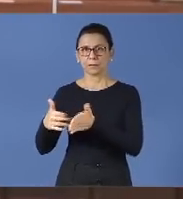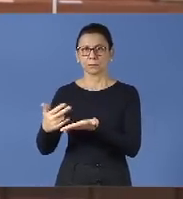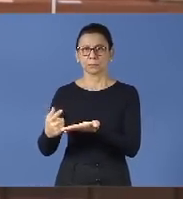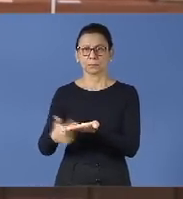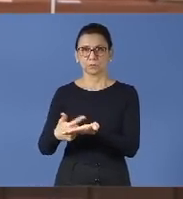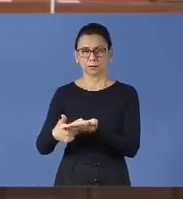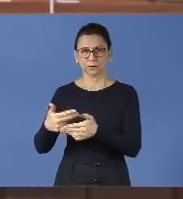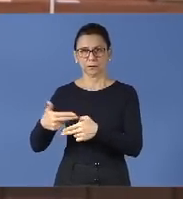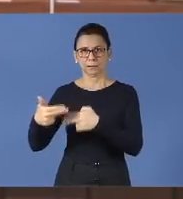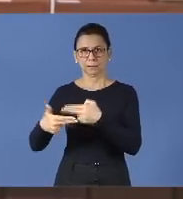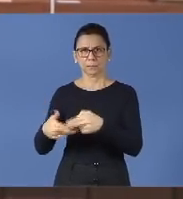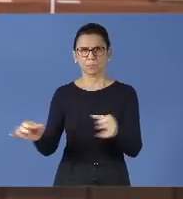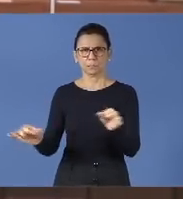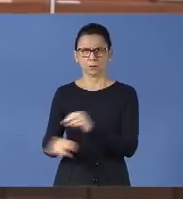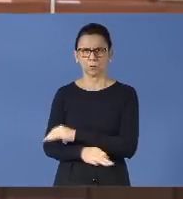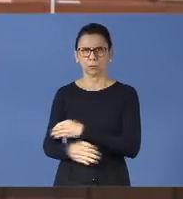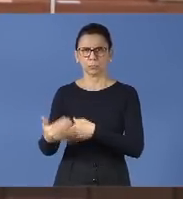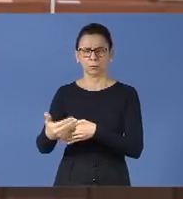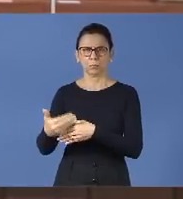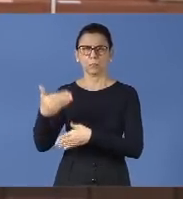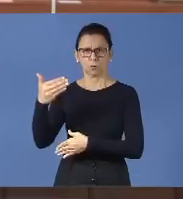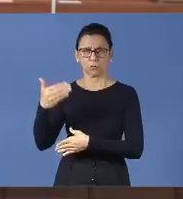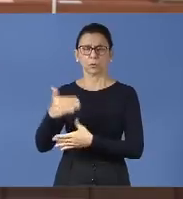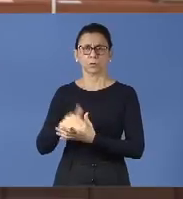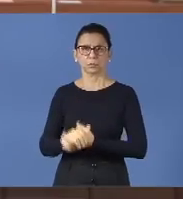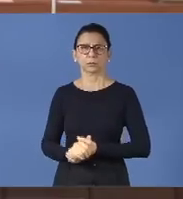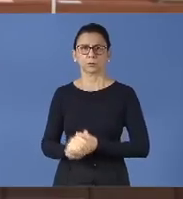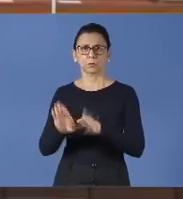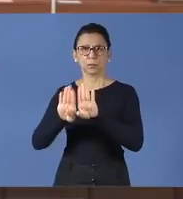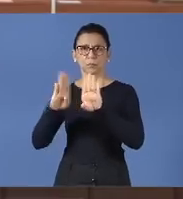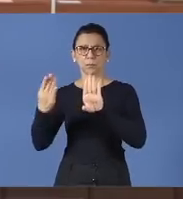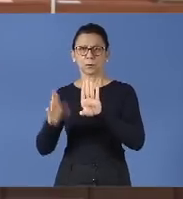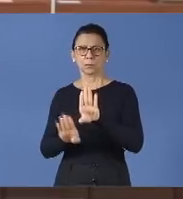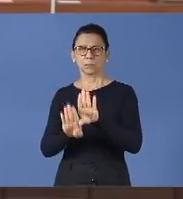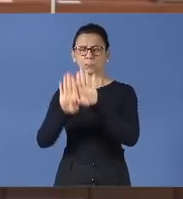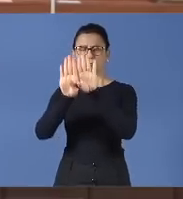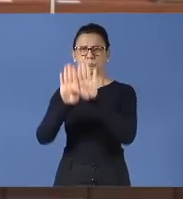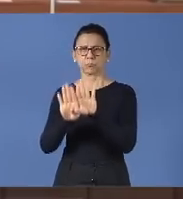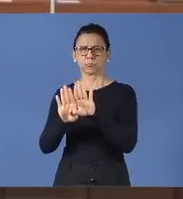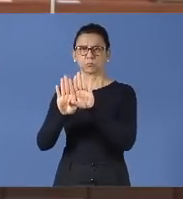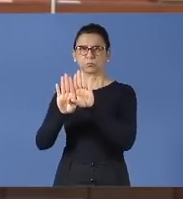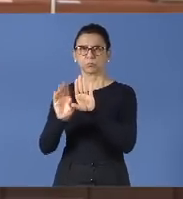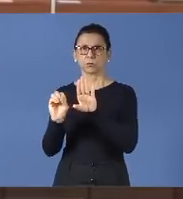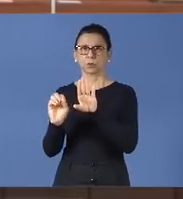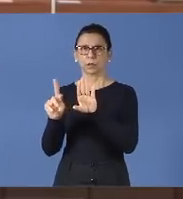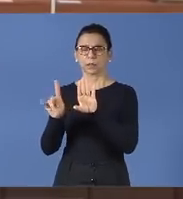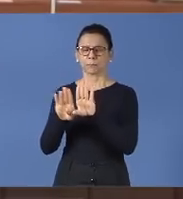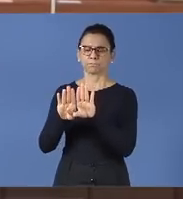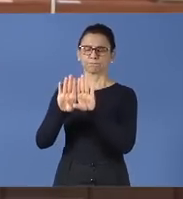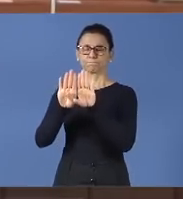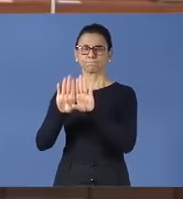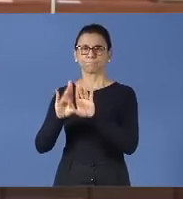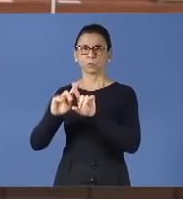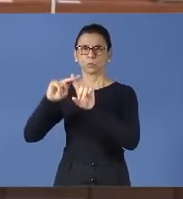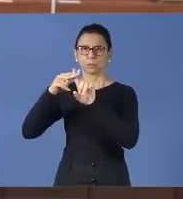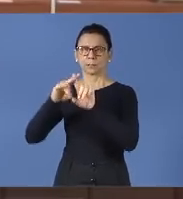os muros ficaram prontos, os portões estavam no lugar, esses três pontos são muito importantes. O